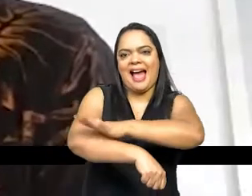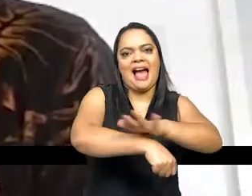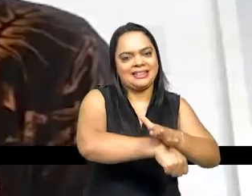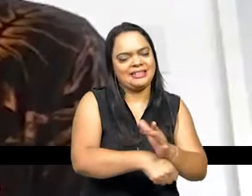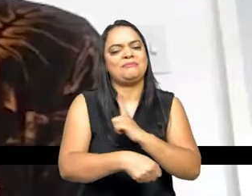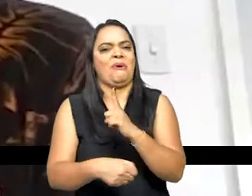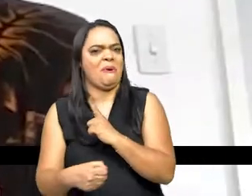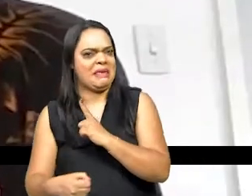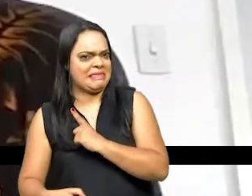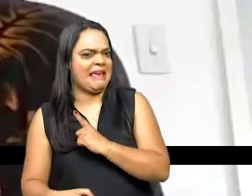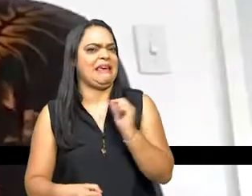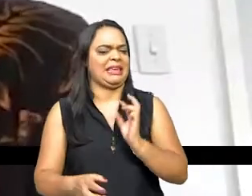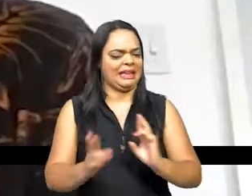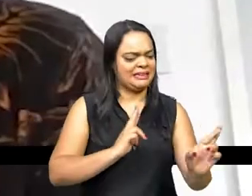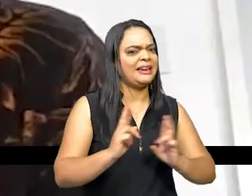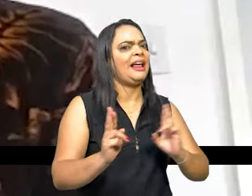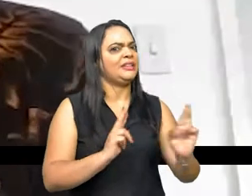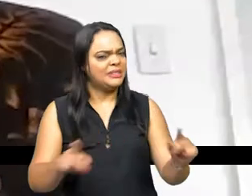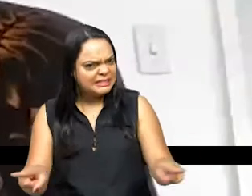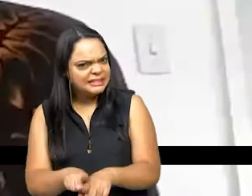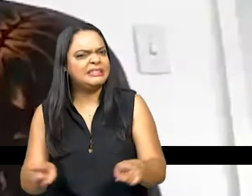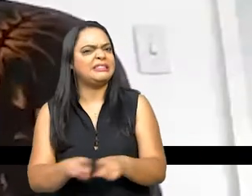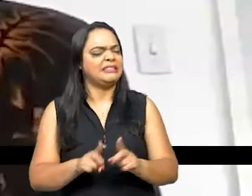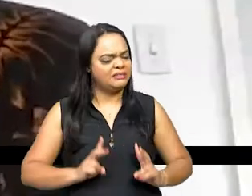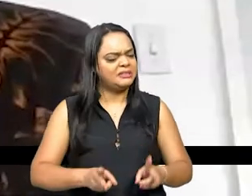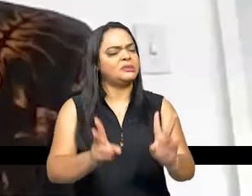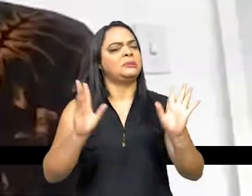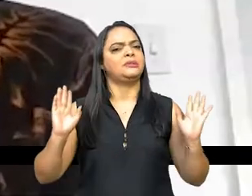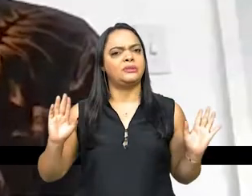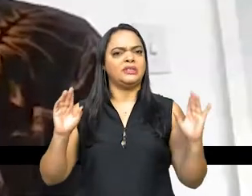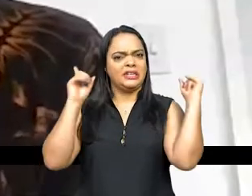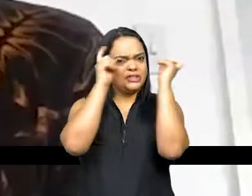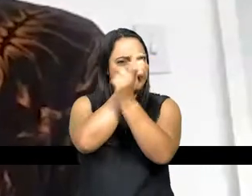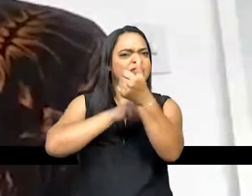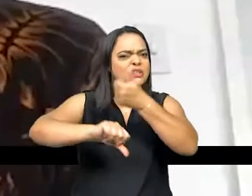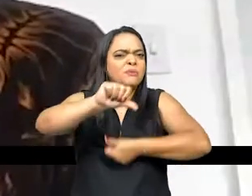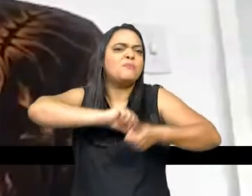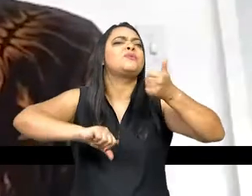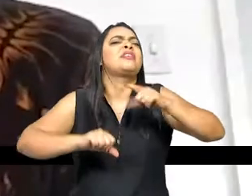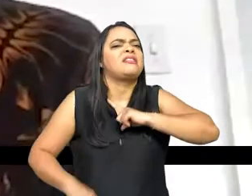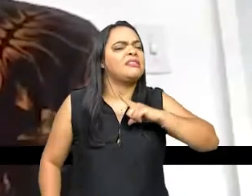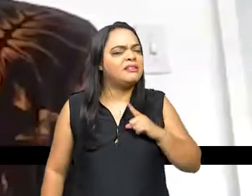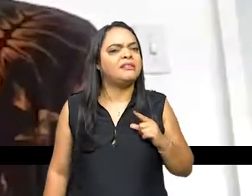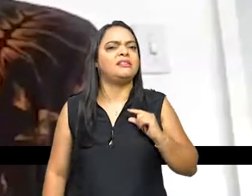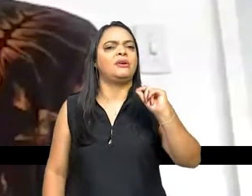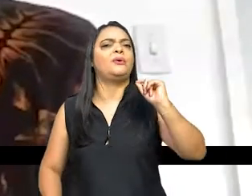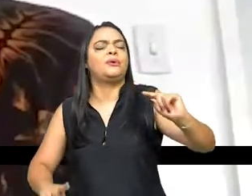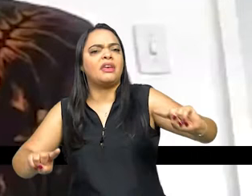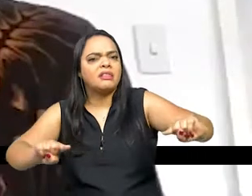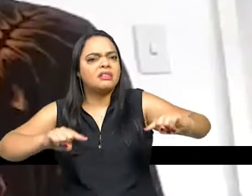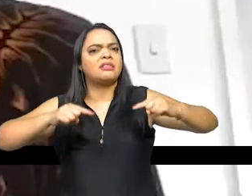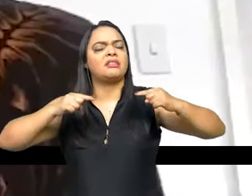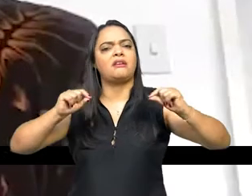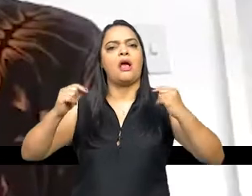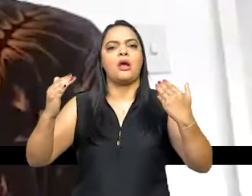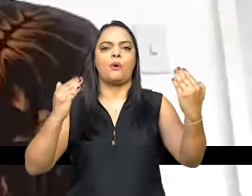como um costume muito antigo e muito persistente e muito forte de ser alterado. Então, um desafio, por exemplo, é adotar uma